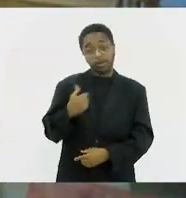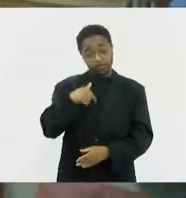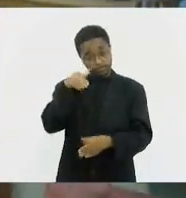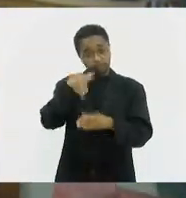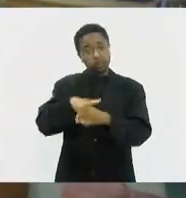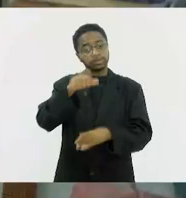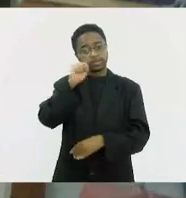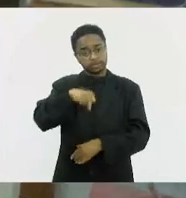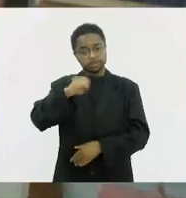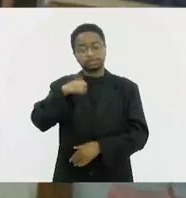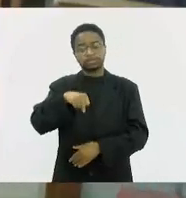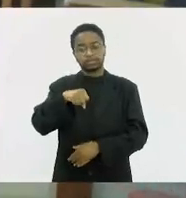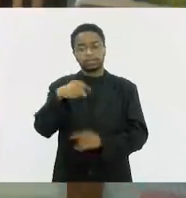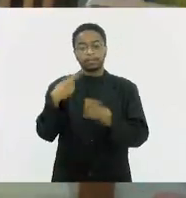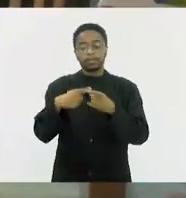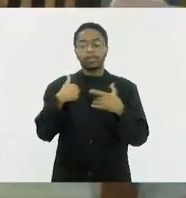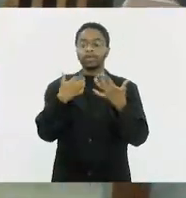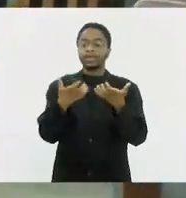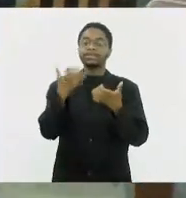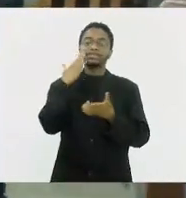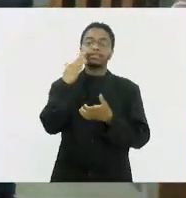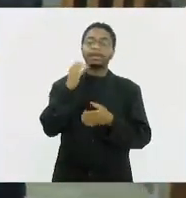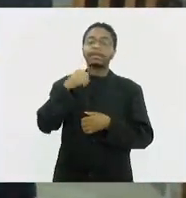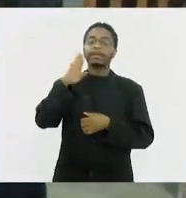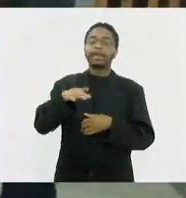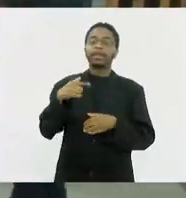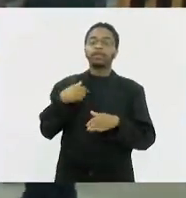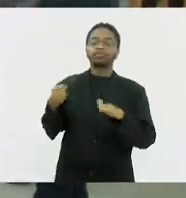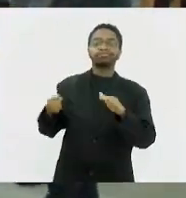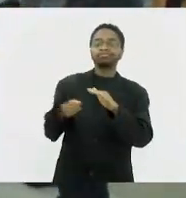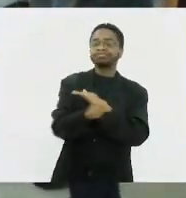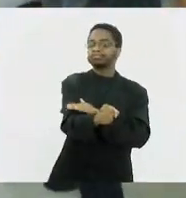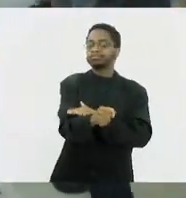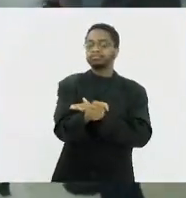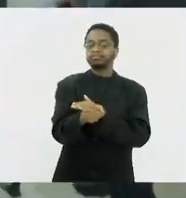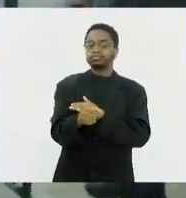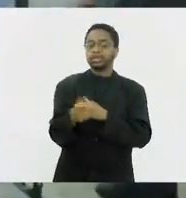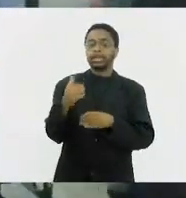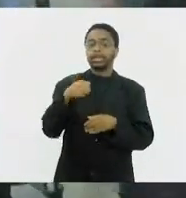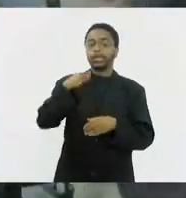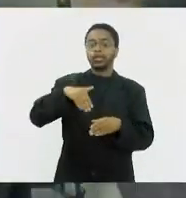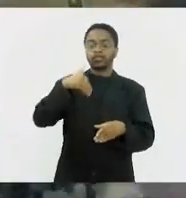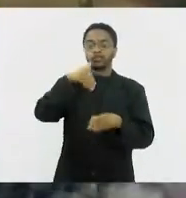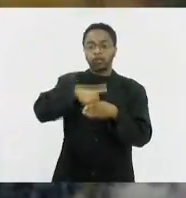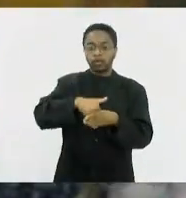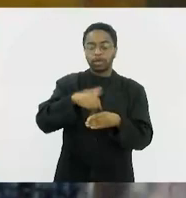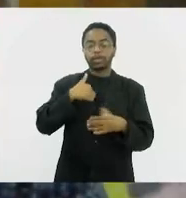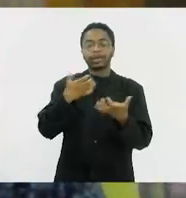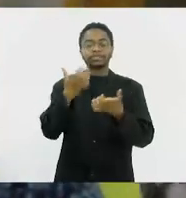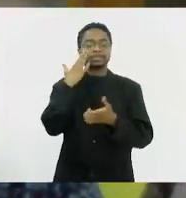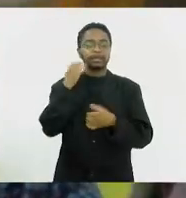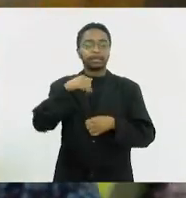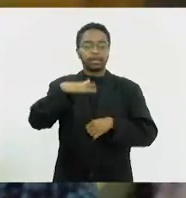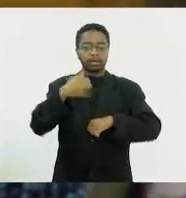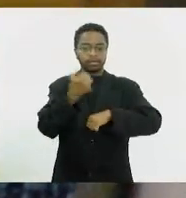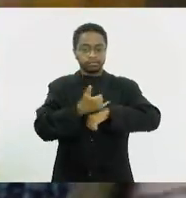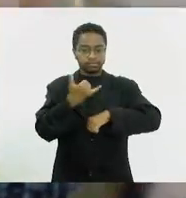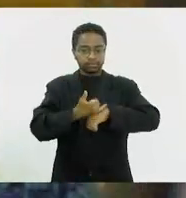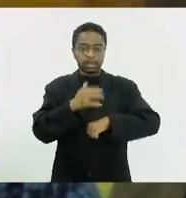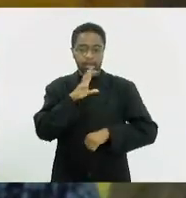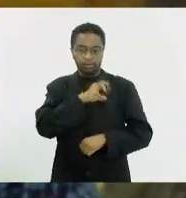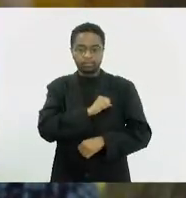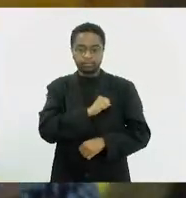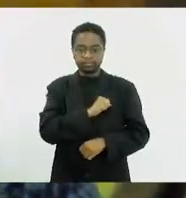votar. Eu quero saber quem eu boto lá. Eu quero saber aquele que ama Volta Redonda. Munir ama